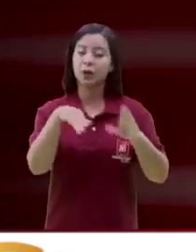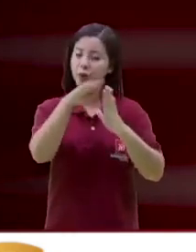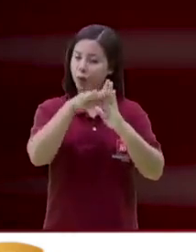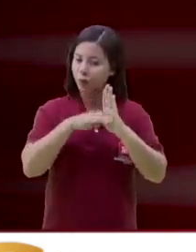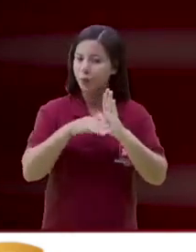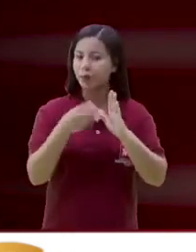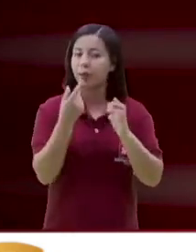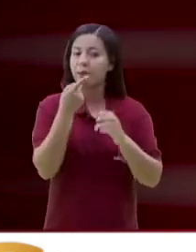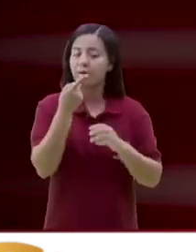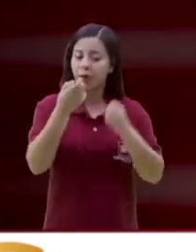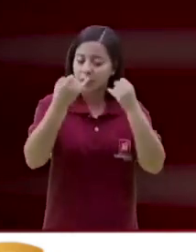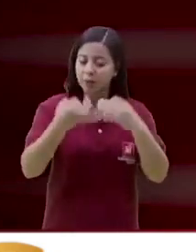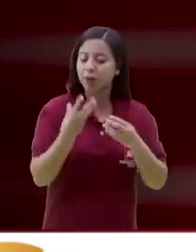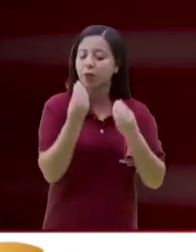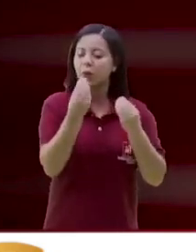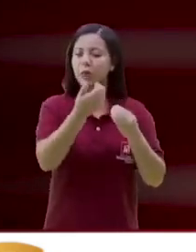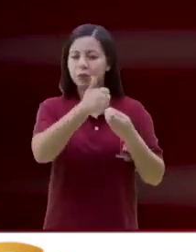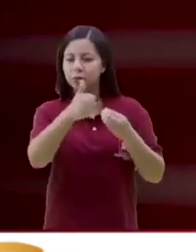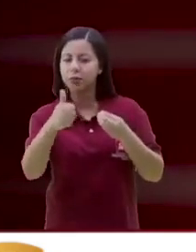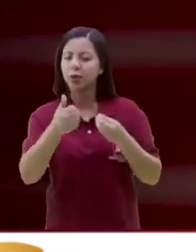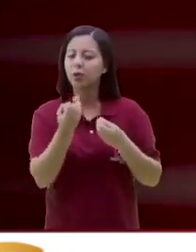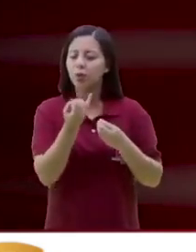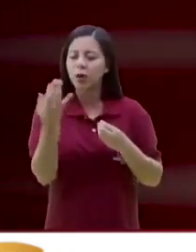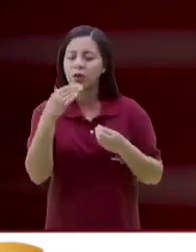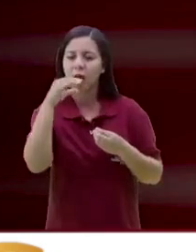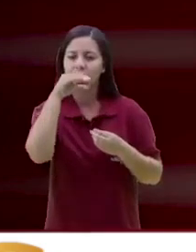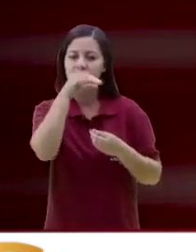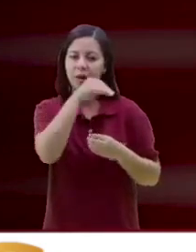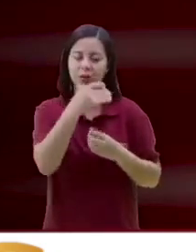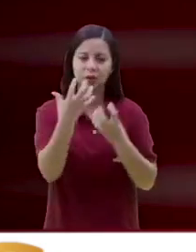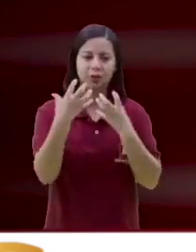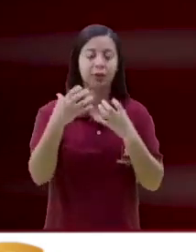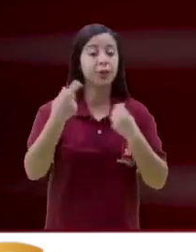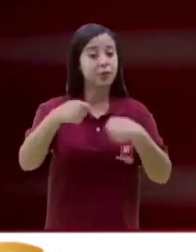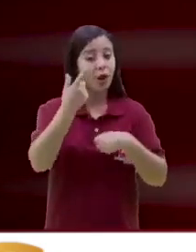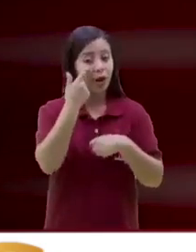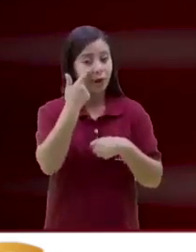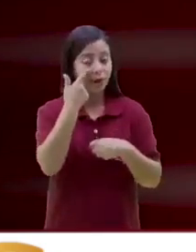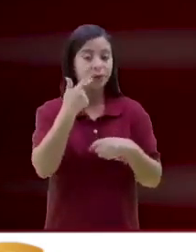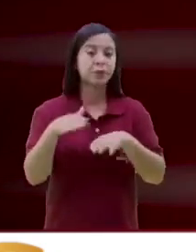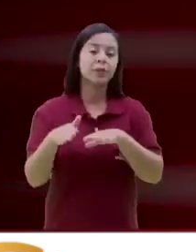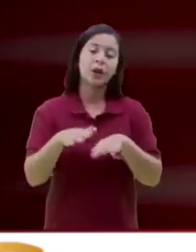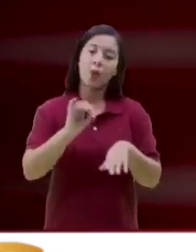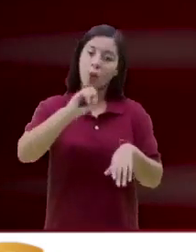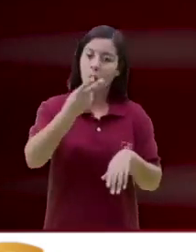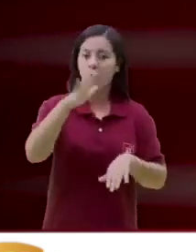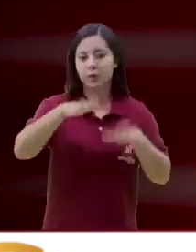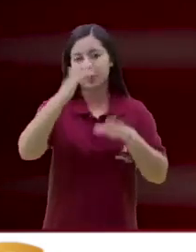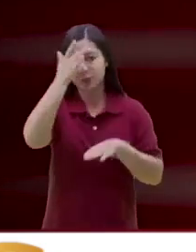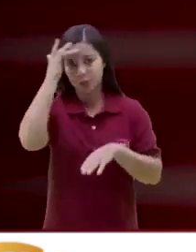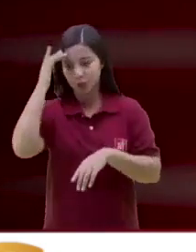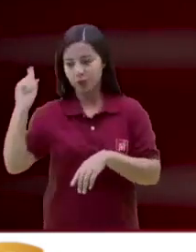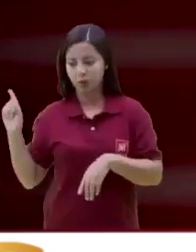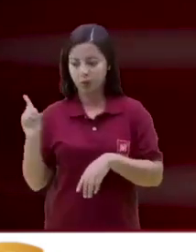como avaliar essa exposição ao calor, como o avaliador, o técnico de segurança ou a empresa, a consultoria que é